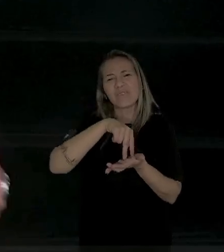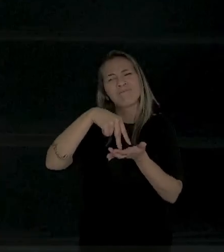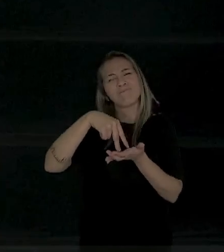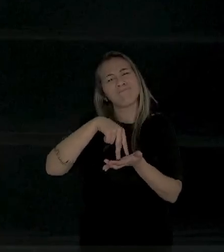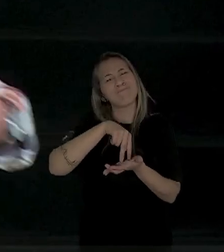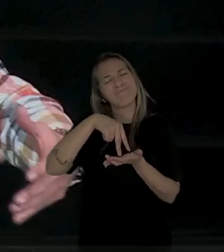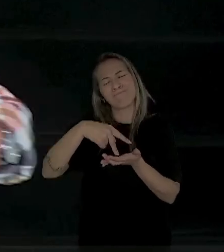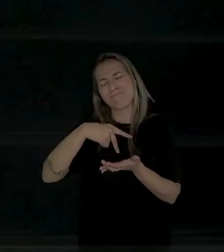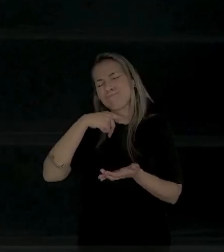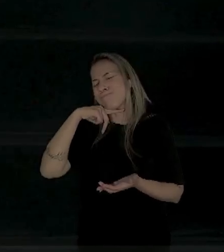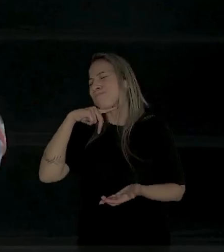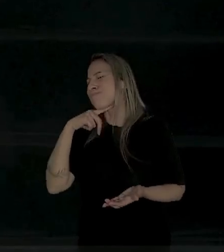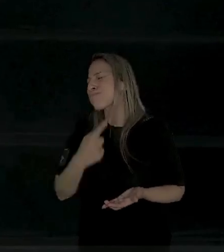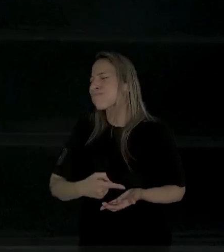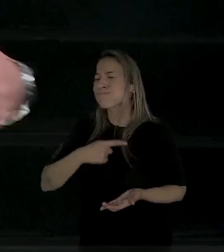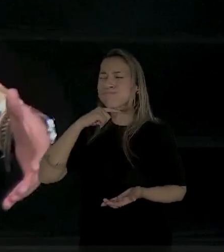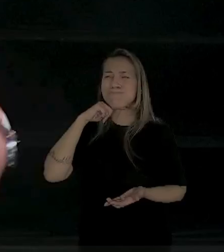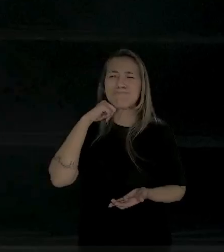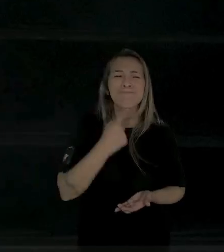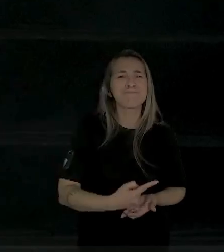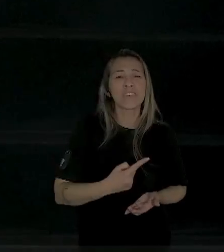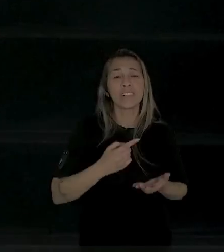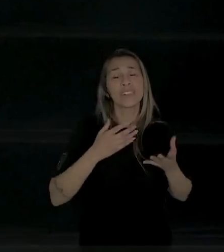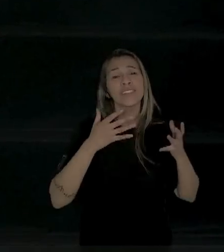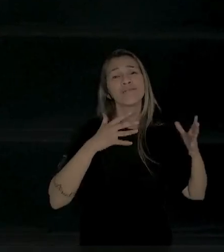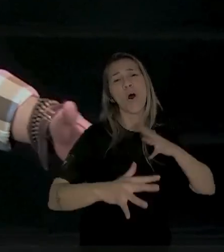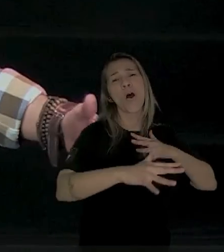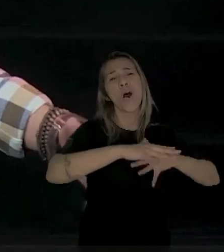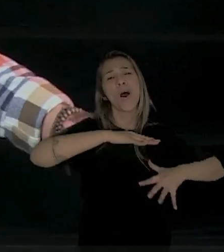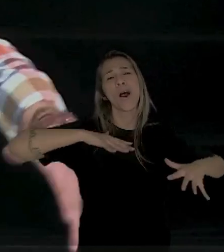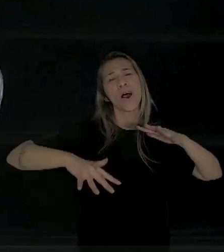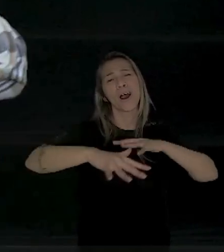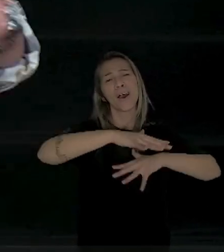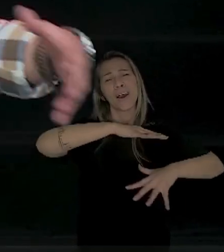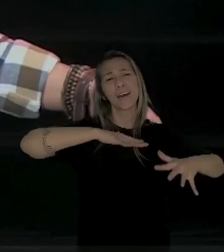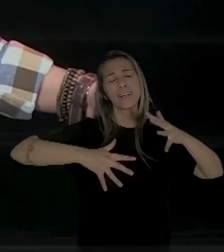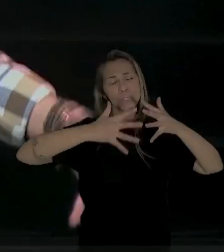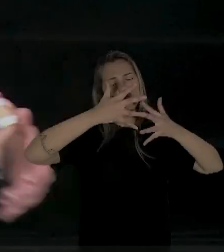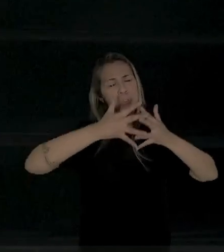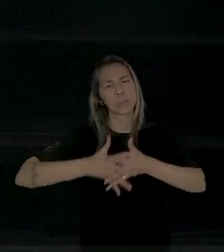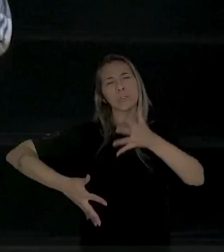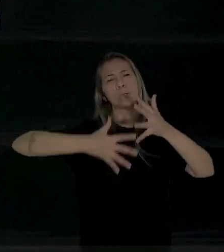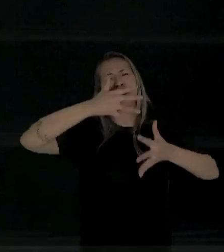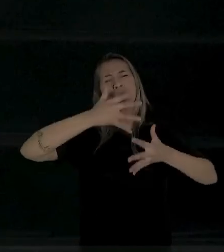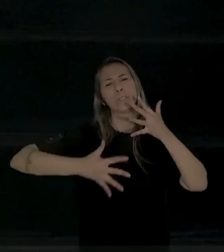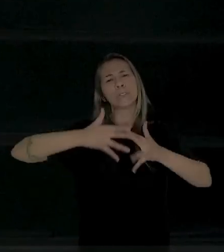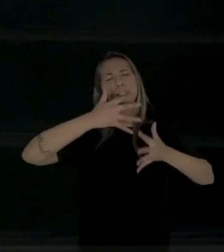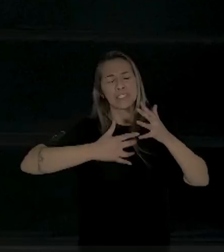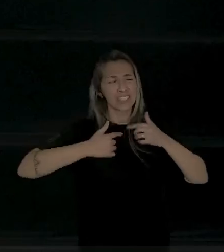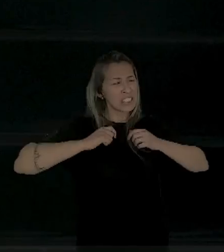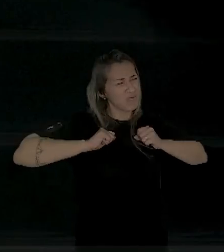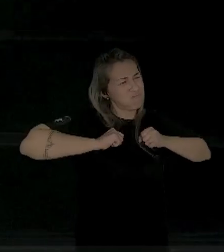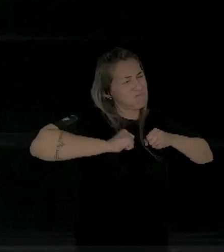mexe, tudo é tão lento. São terremotos que trazem a desordem, terremotos que, por mais que eu me esforce